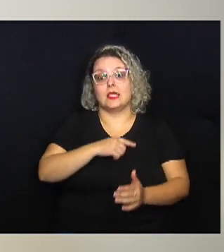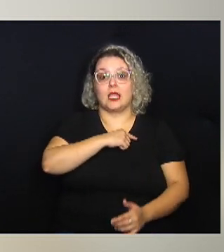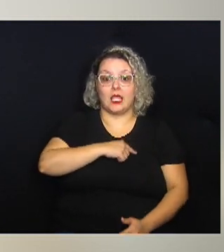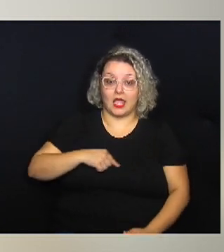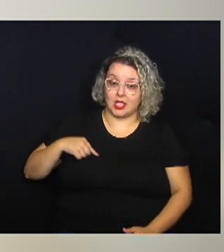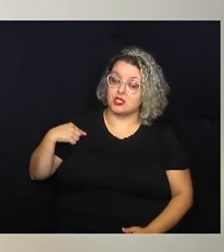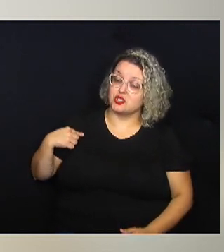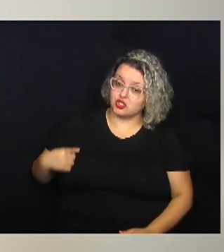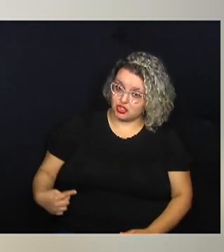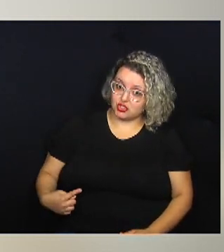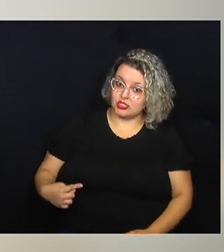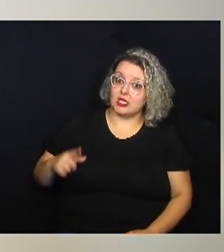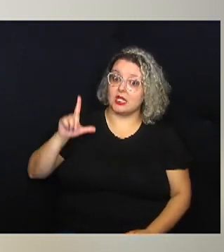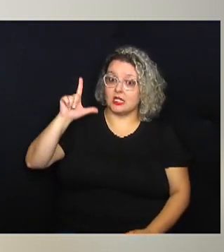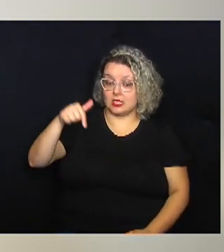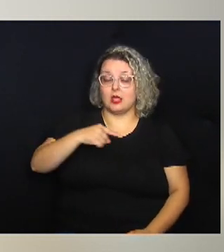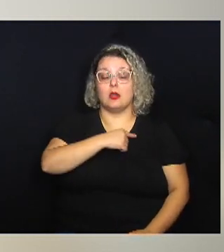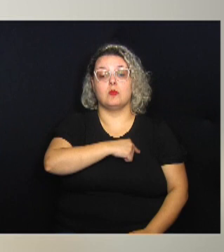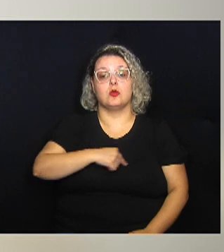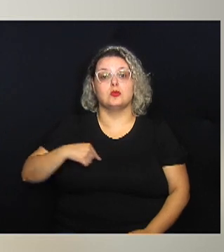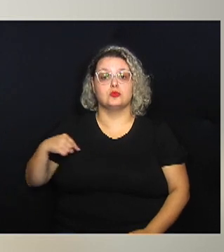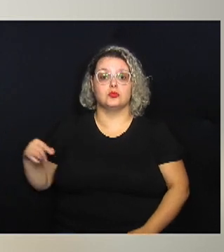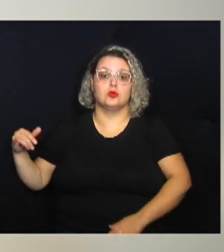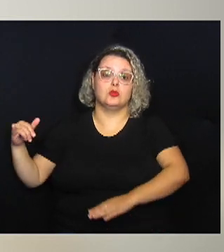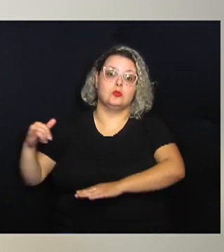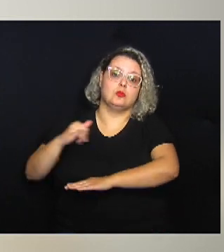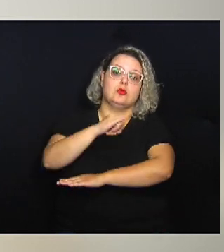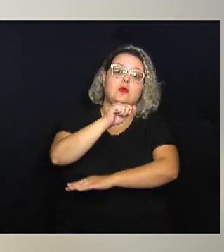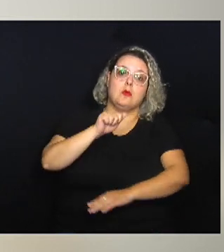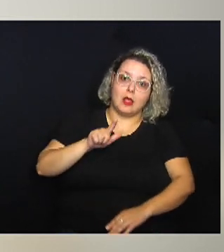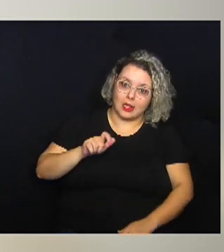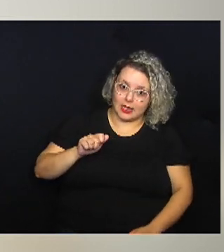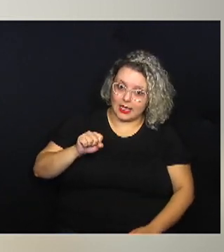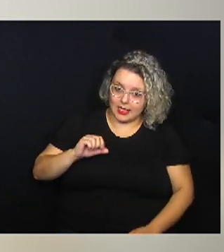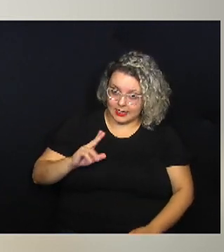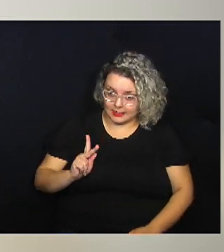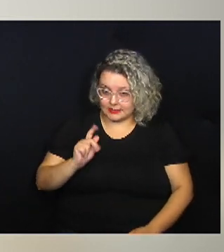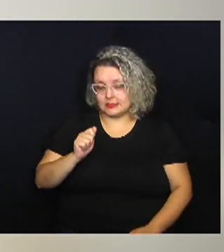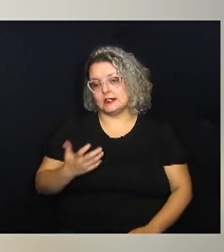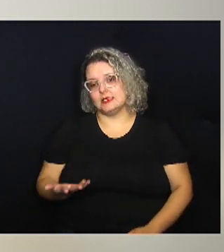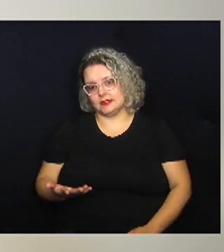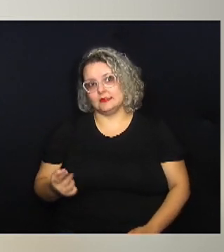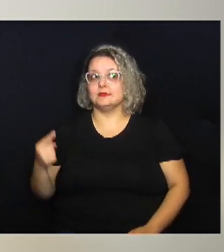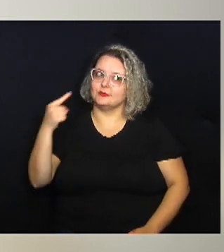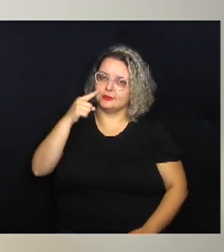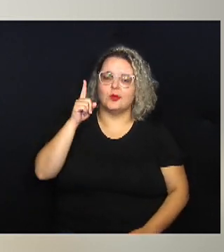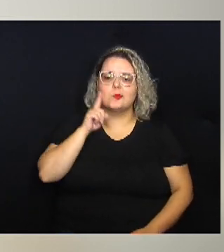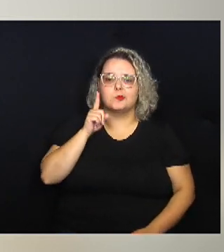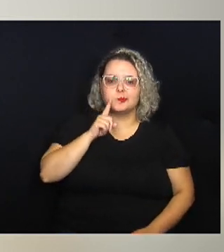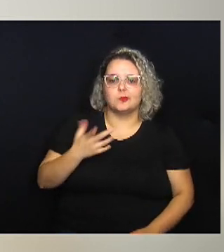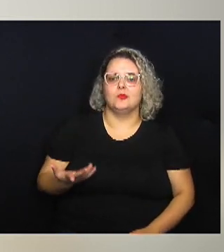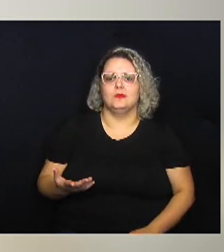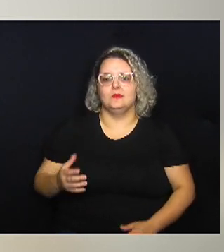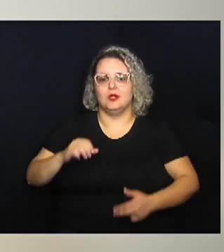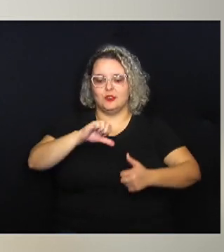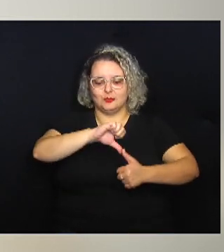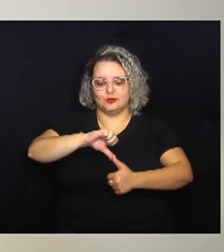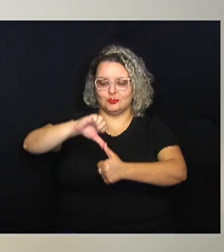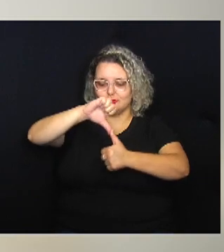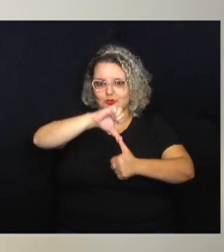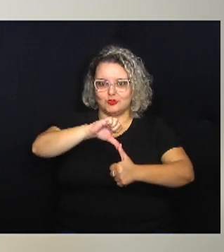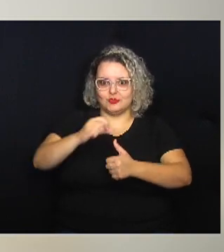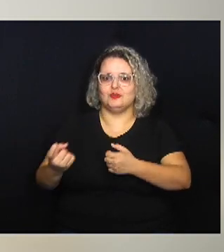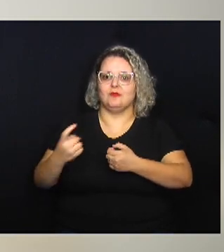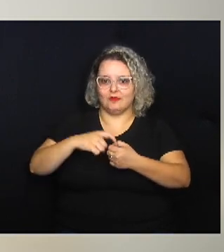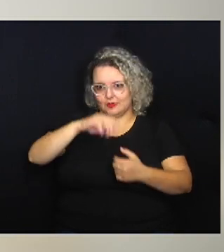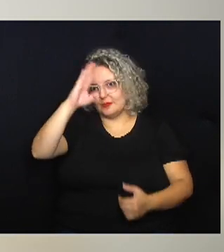depois a China pegar um avião para o Alasca nos Estados Unidos e descer pela América do Norte central do Sul de volta para o Brasil